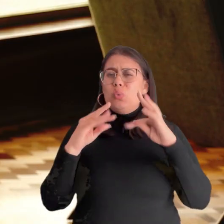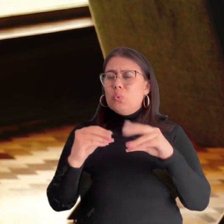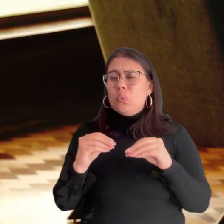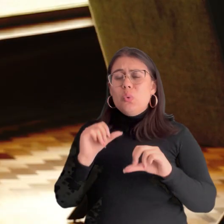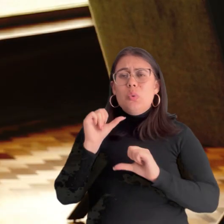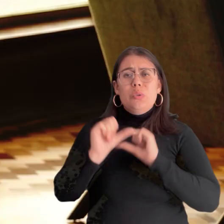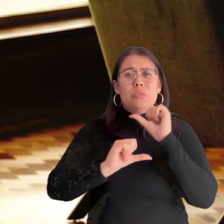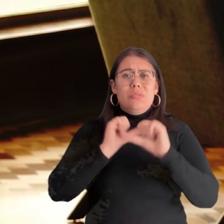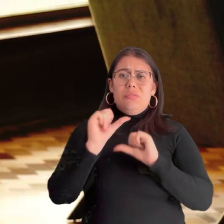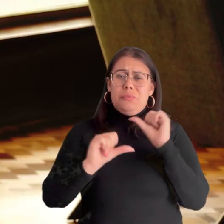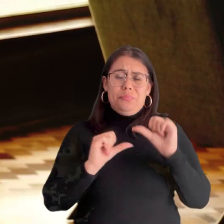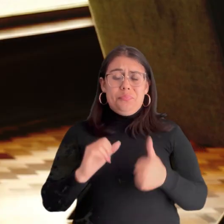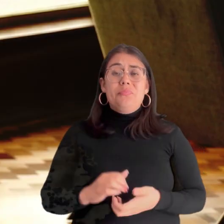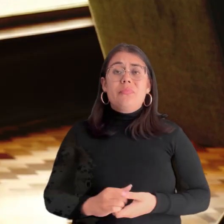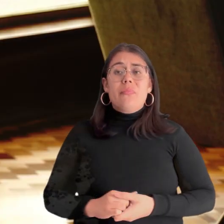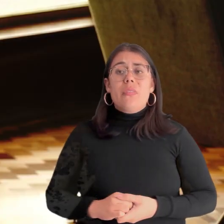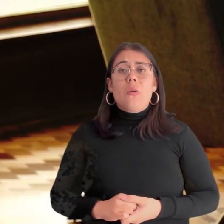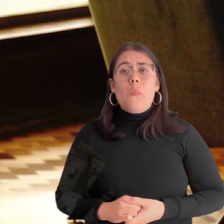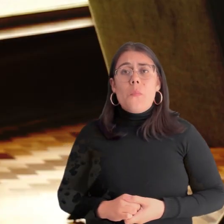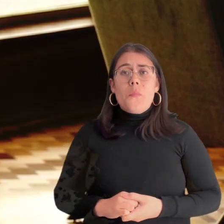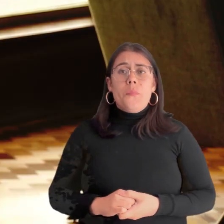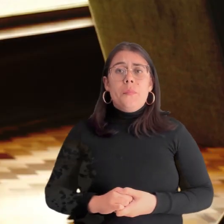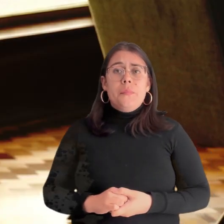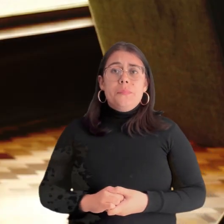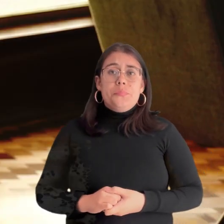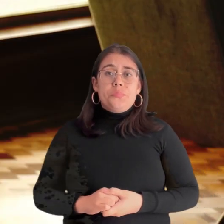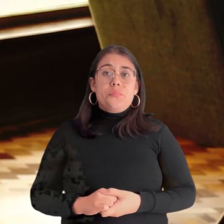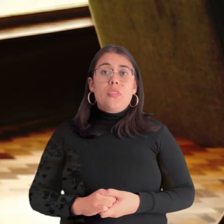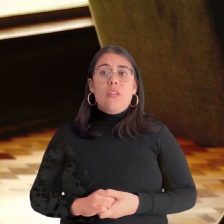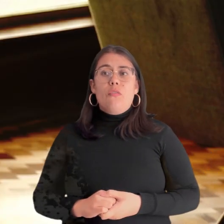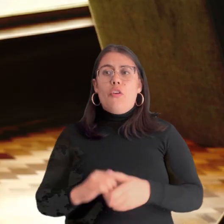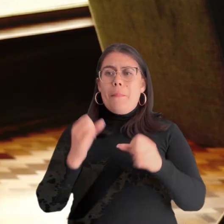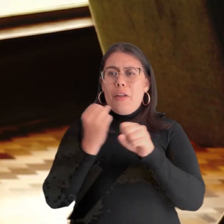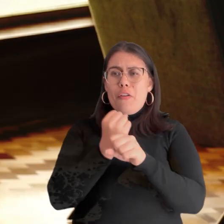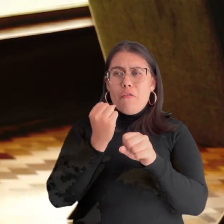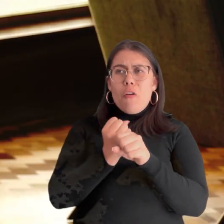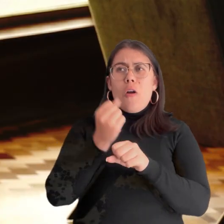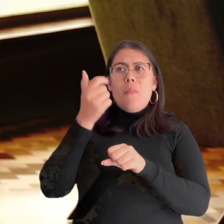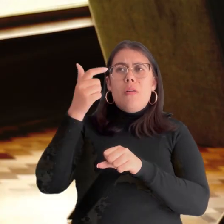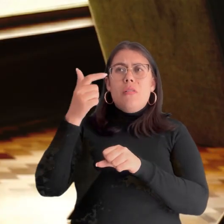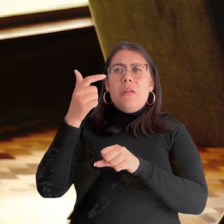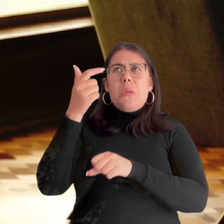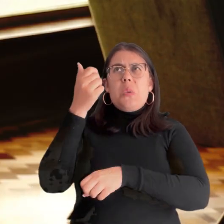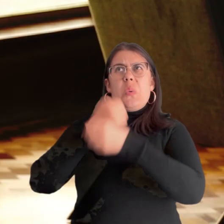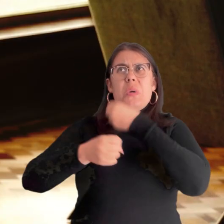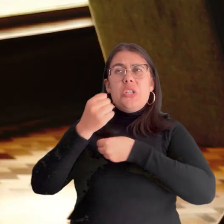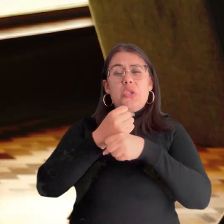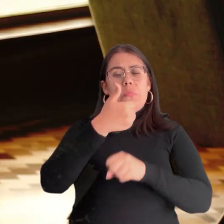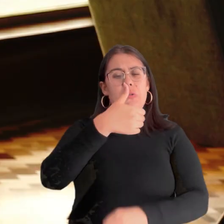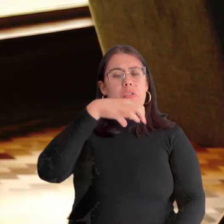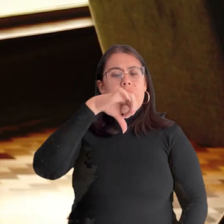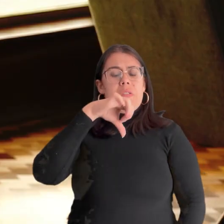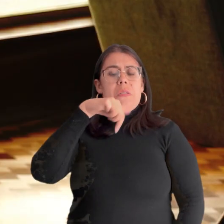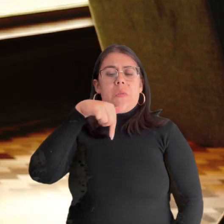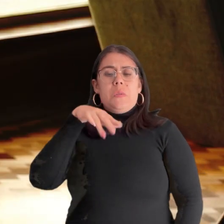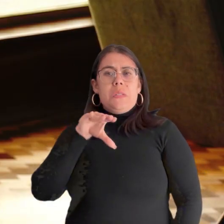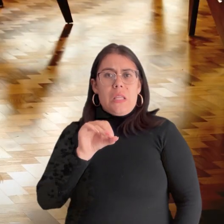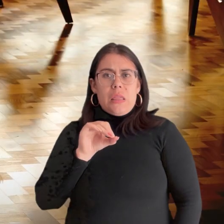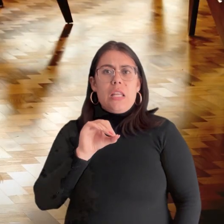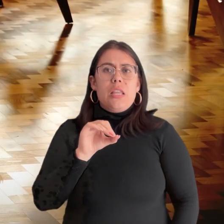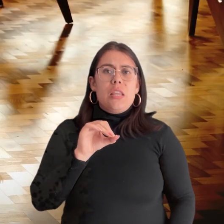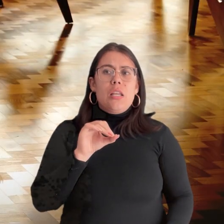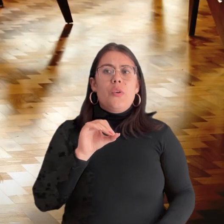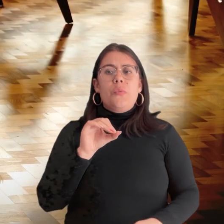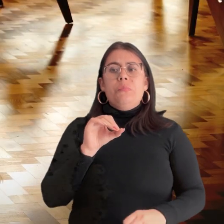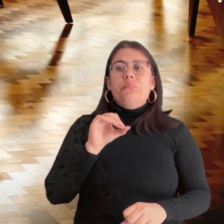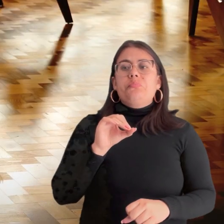Fora uma reforma que foi feita em 1970 pelo próprio escritório do Rino Leve, né? Então,